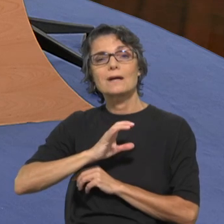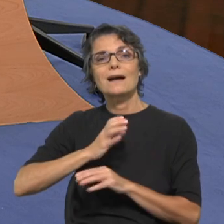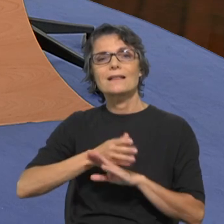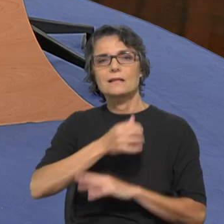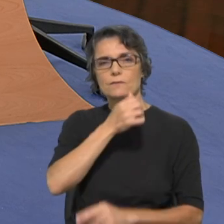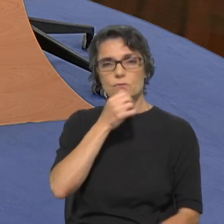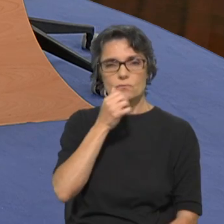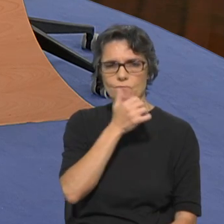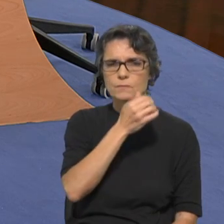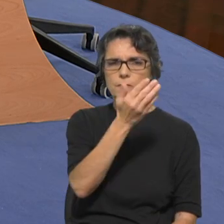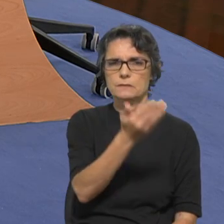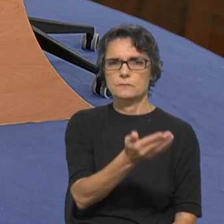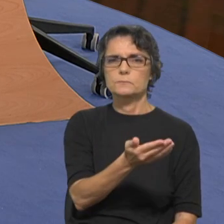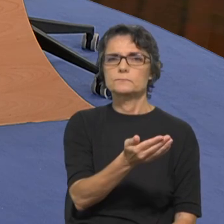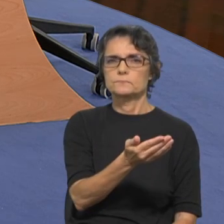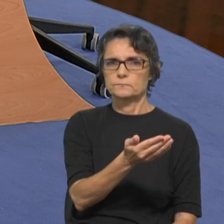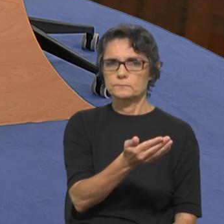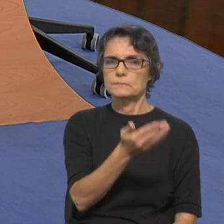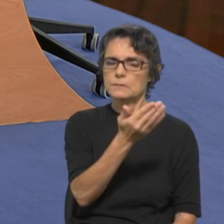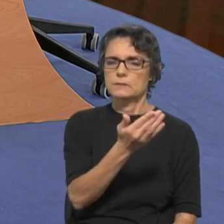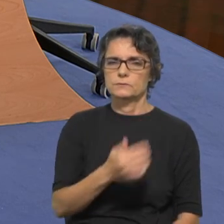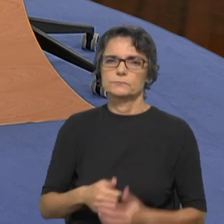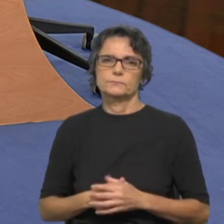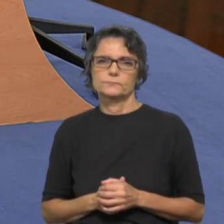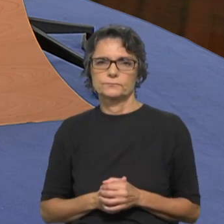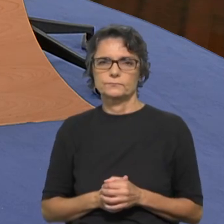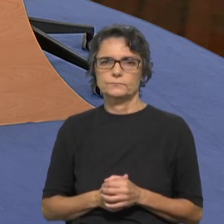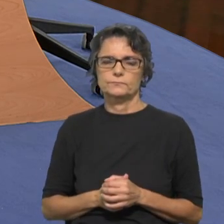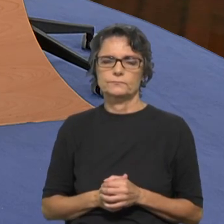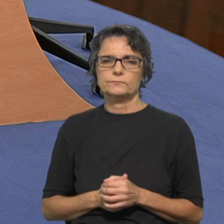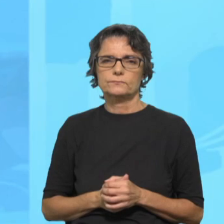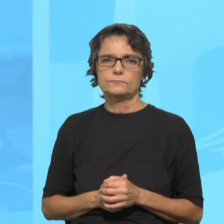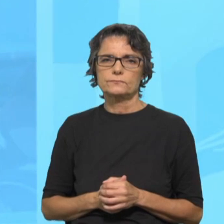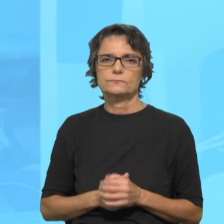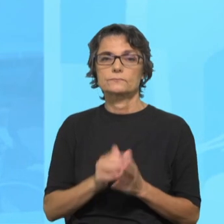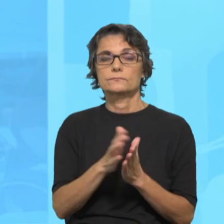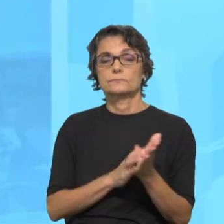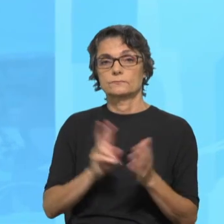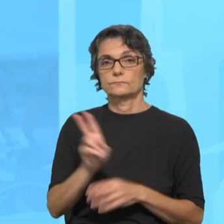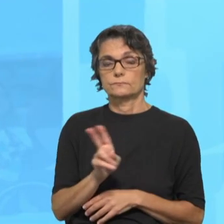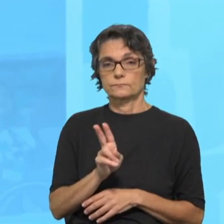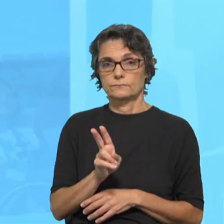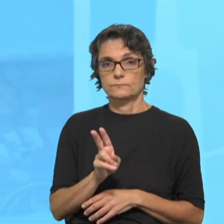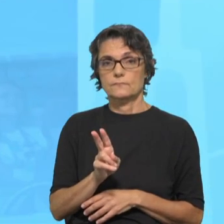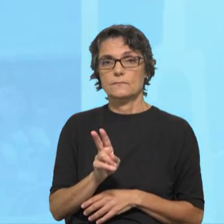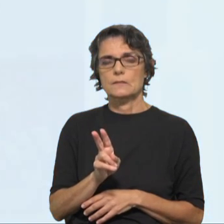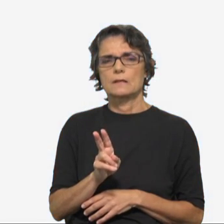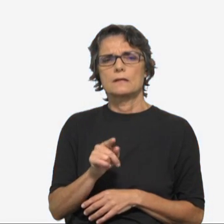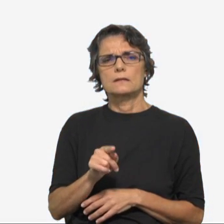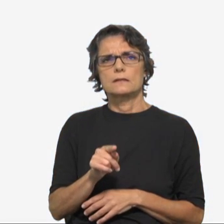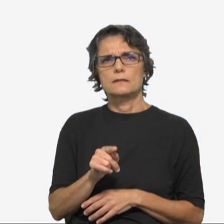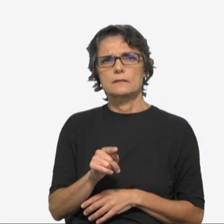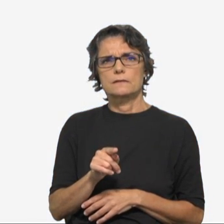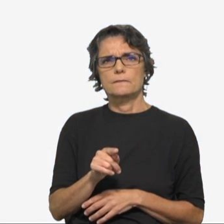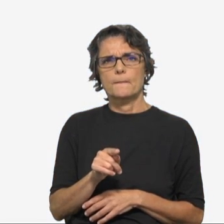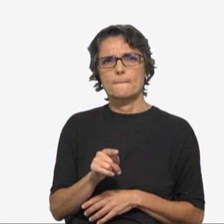mais prático. Um Deus que nos ama no sofrimento e pelo sofrimento. E na segunda leitura, Santiago diz: a fé sem obras está morta. Há aqui